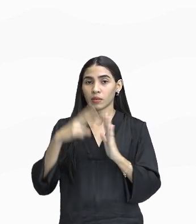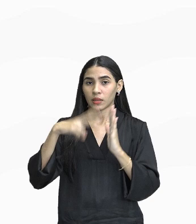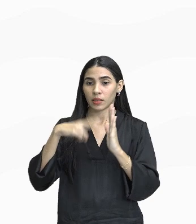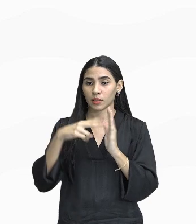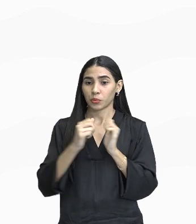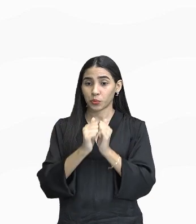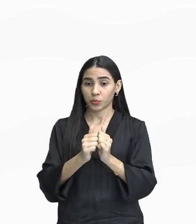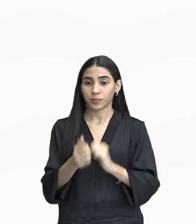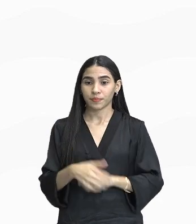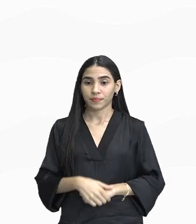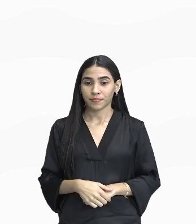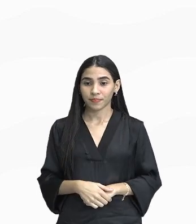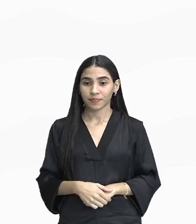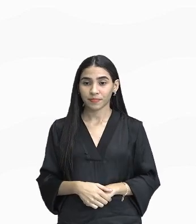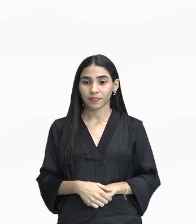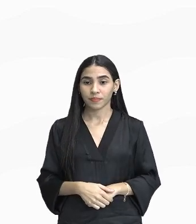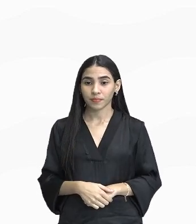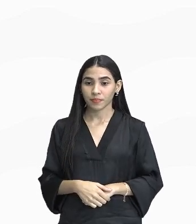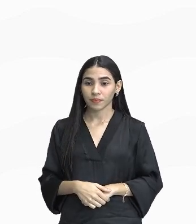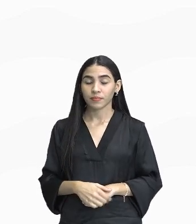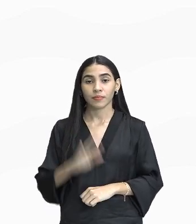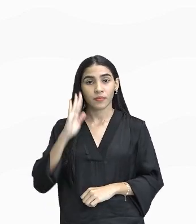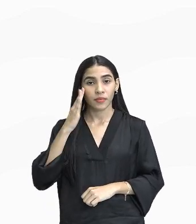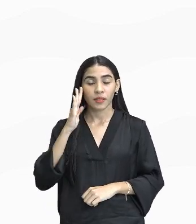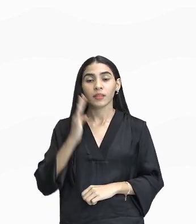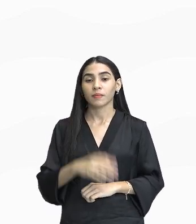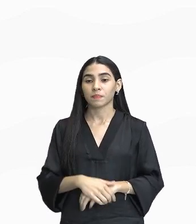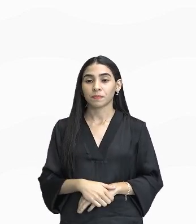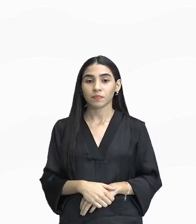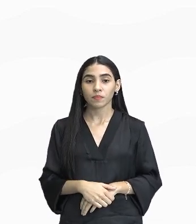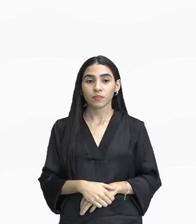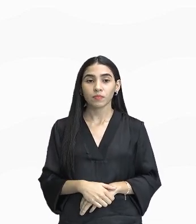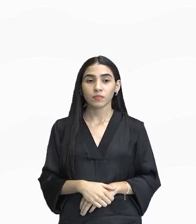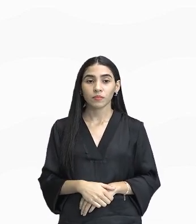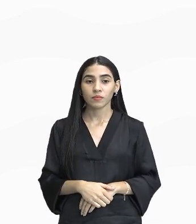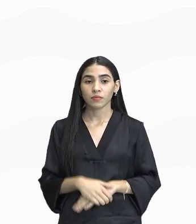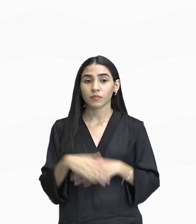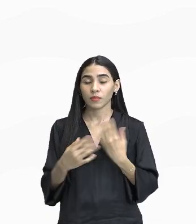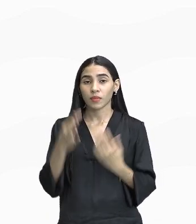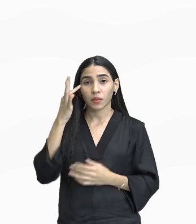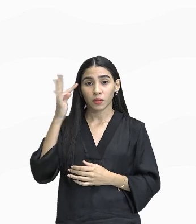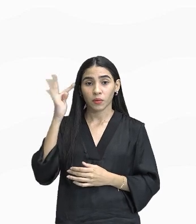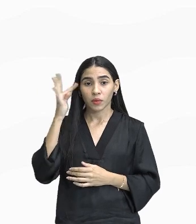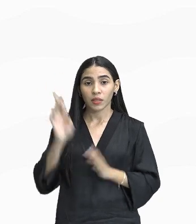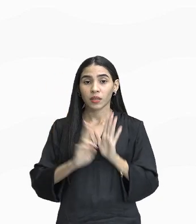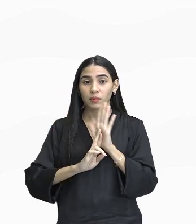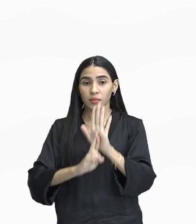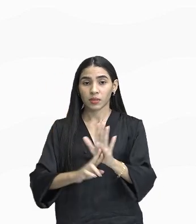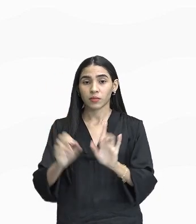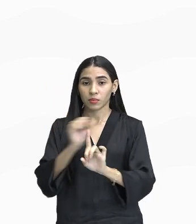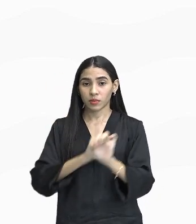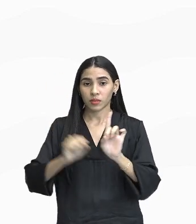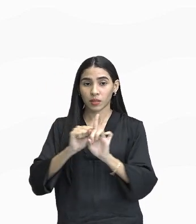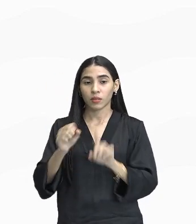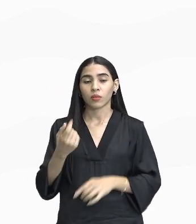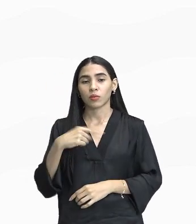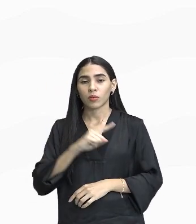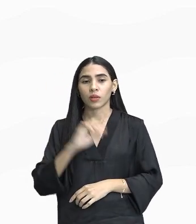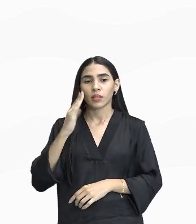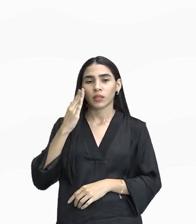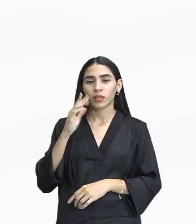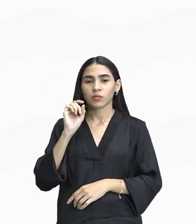ler juntos. Vamos lá, então. Vamos entender um pouquinho, né? A teoria das representações sociais entende que